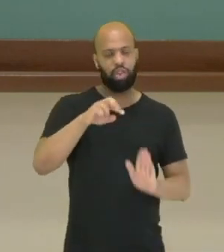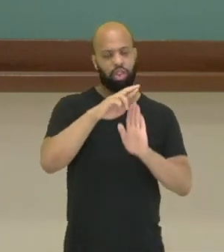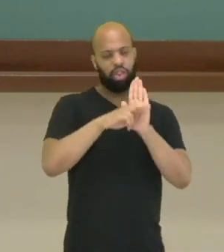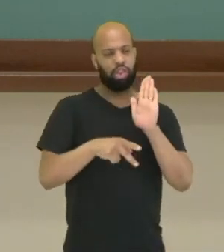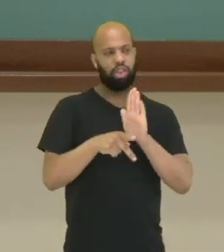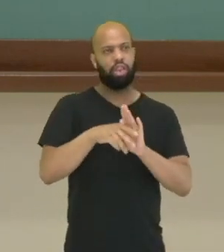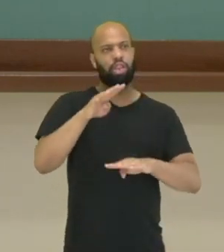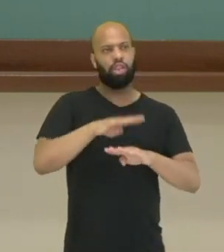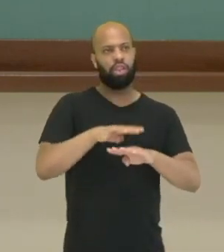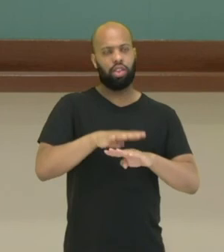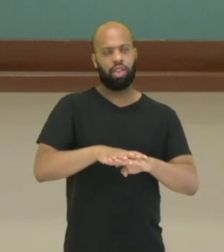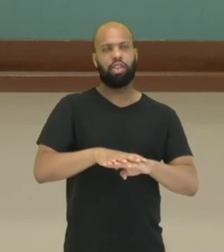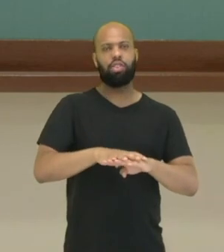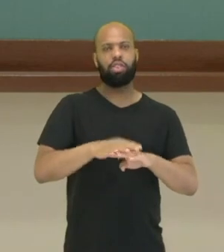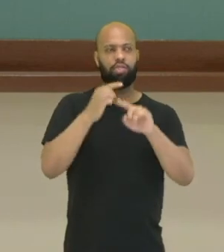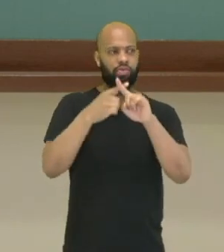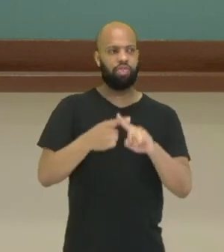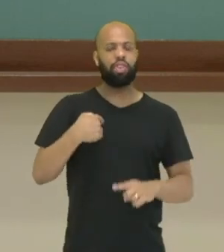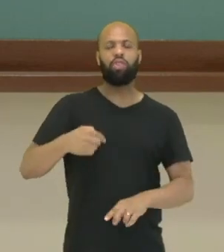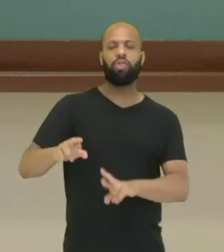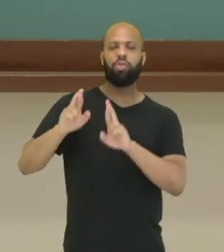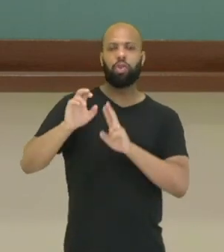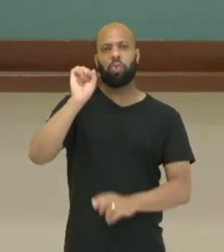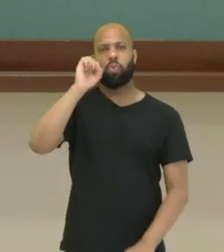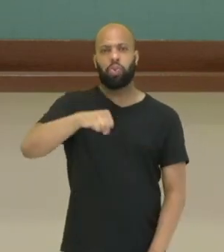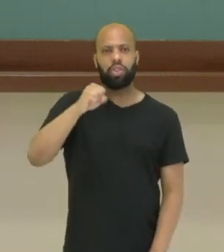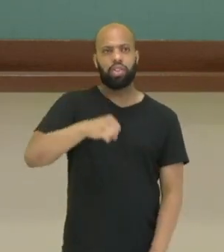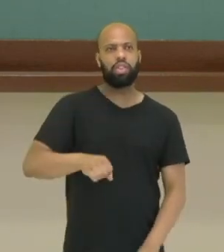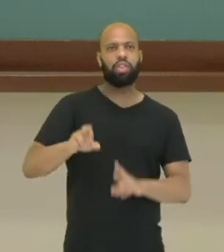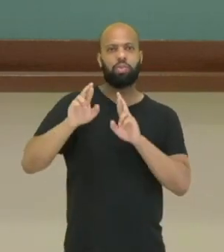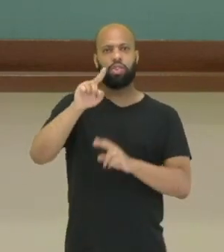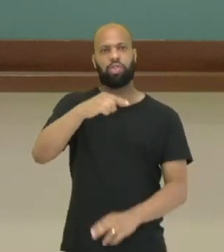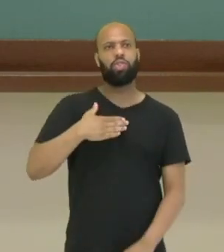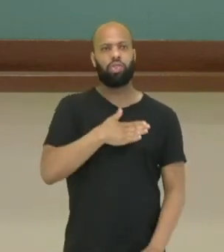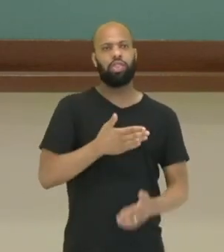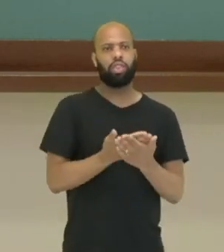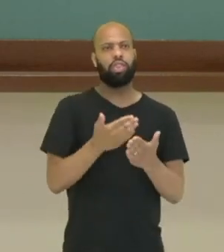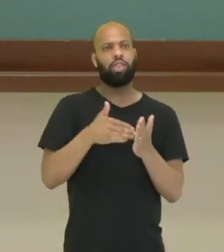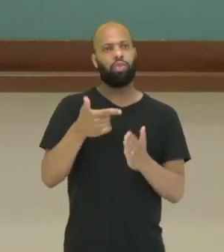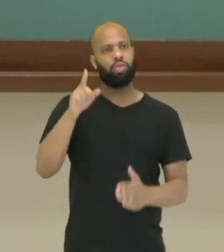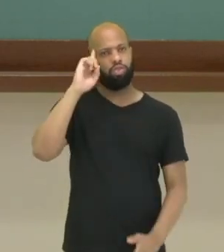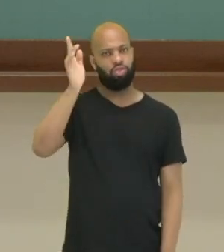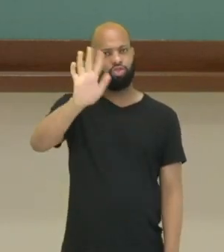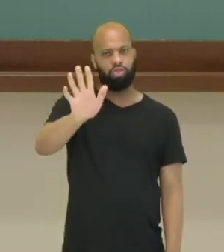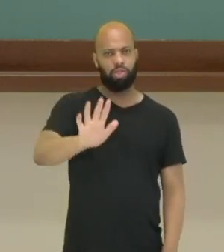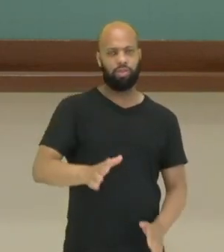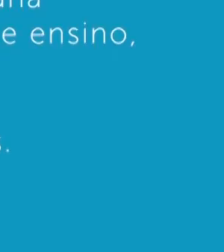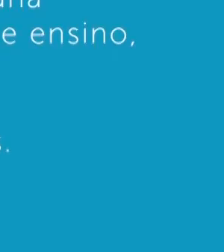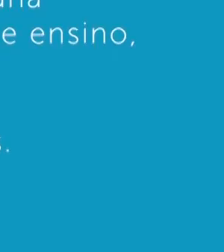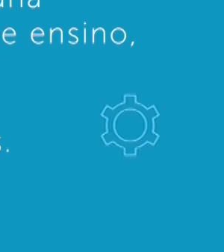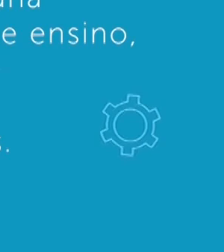multiplicativo? Eu espero que sim, espero que tenham gostado da aula e até a próxima!